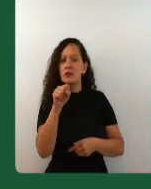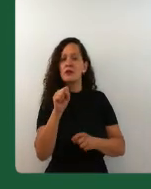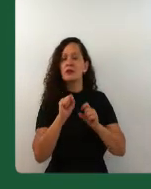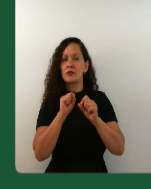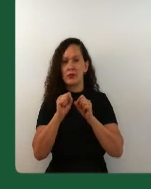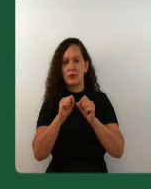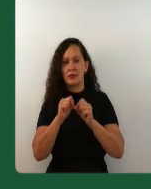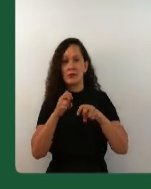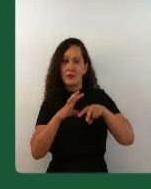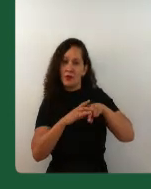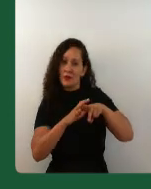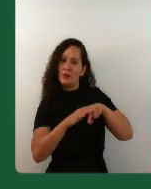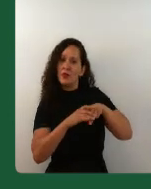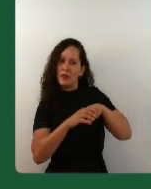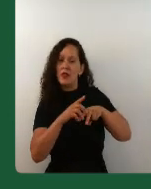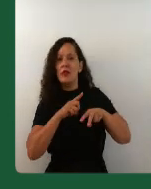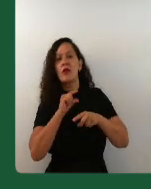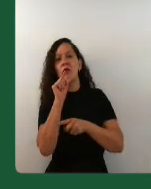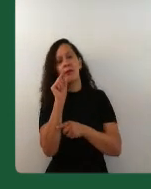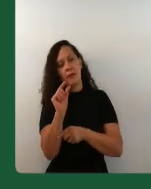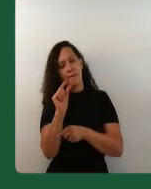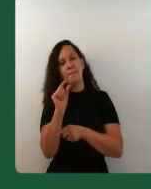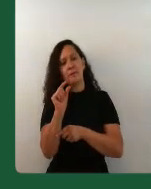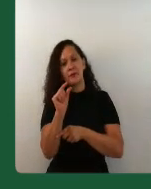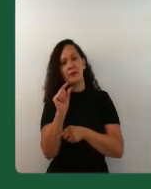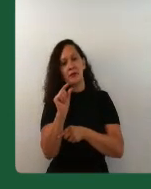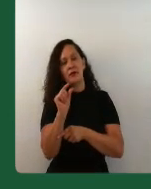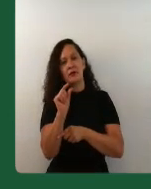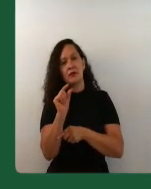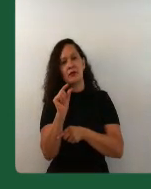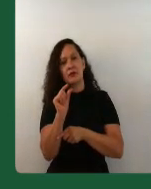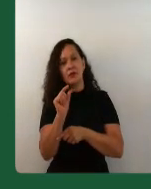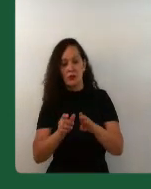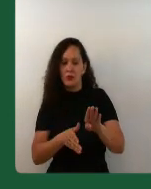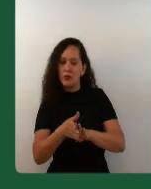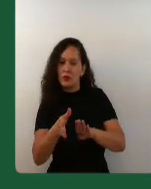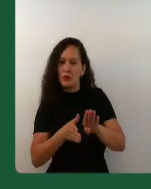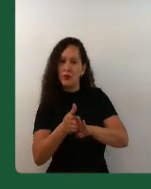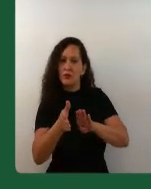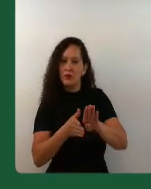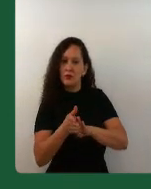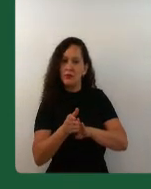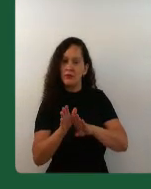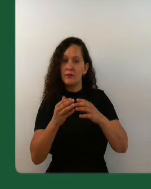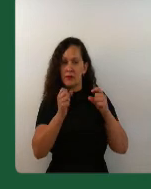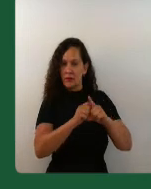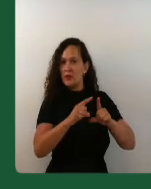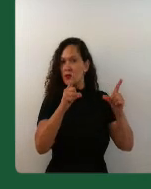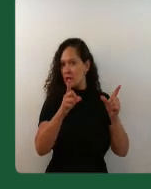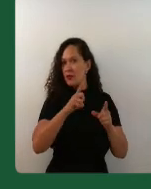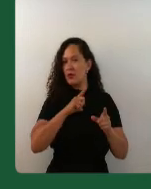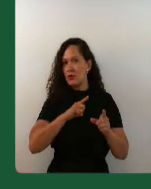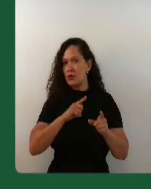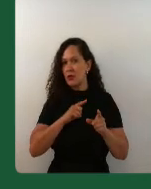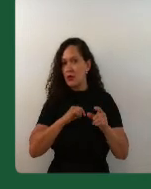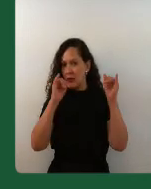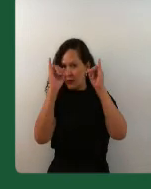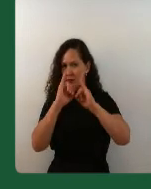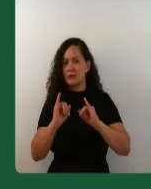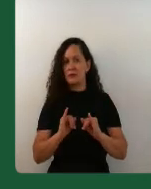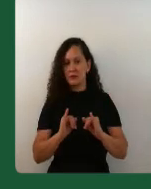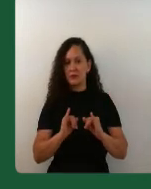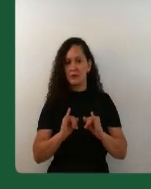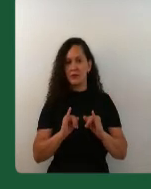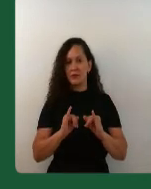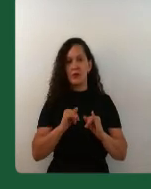com que o paciente tenha um pouquinho, né, dessa orientação. Nesse slide, a gente tem a figura